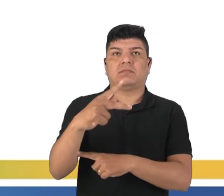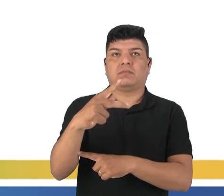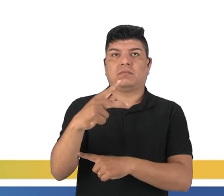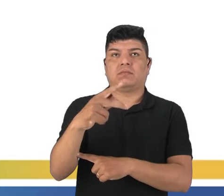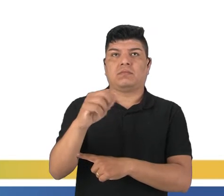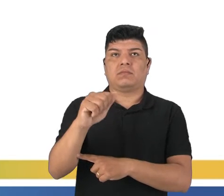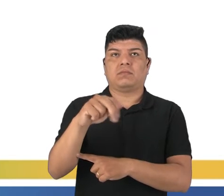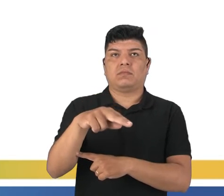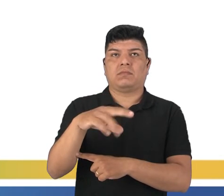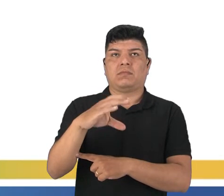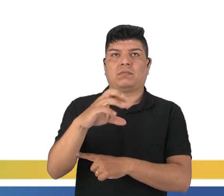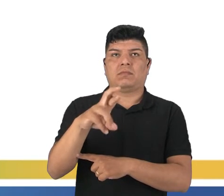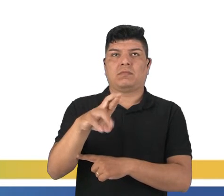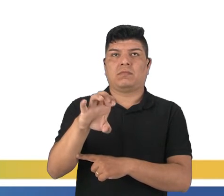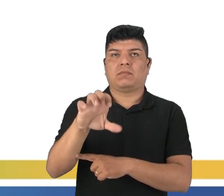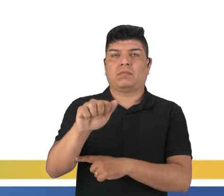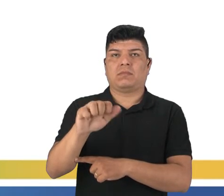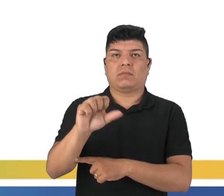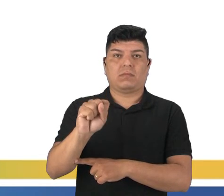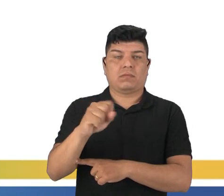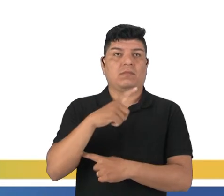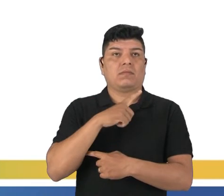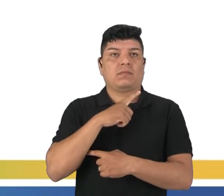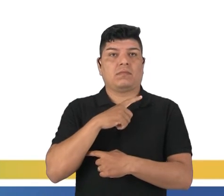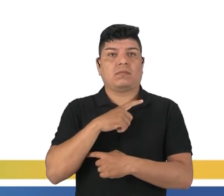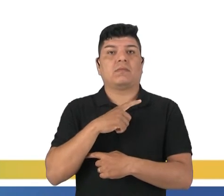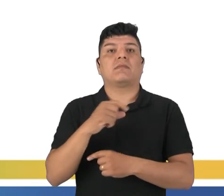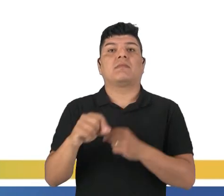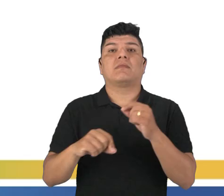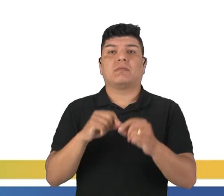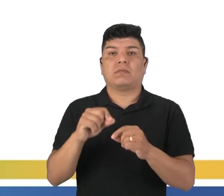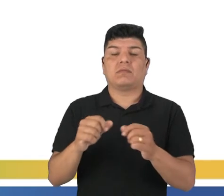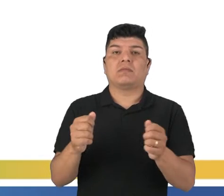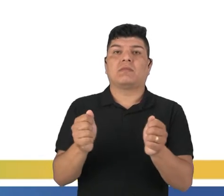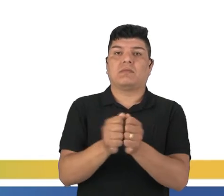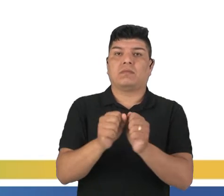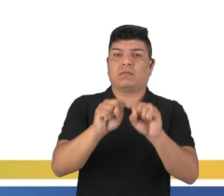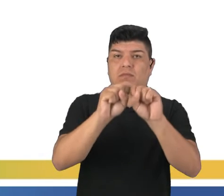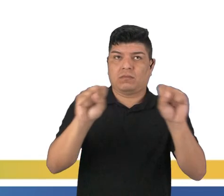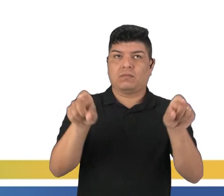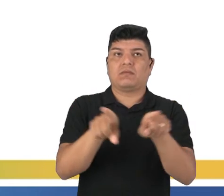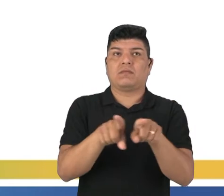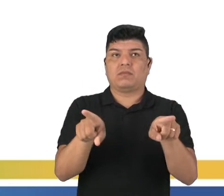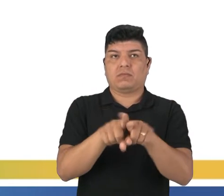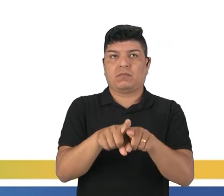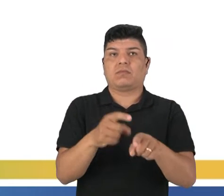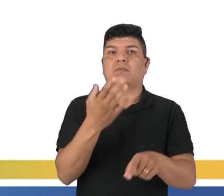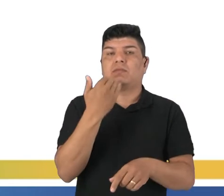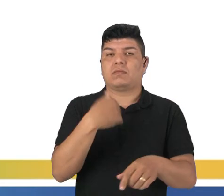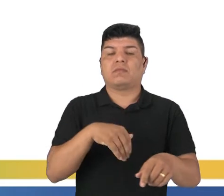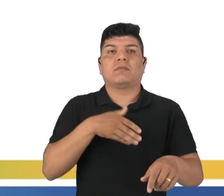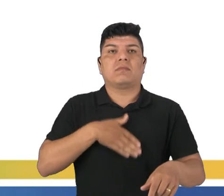pâncreas ele faz parte do sistema endócrino e também faz parte do sistema